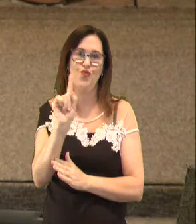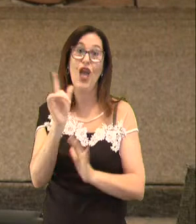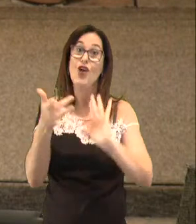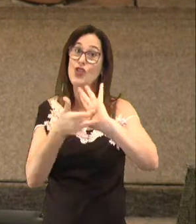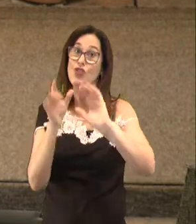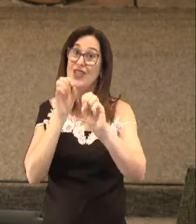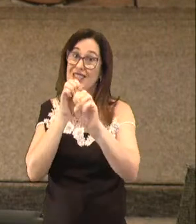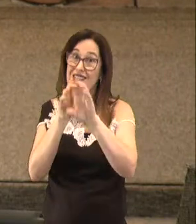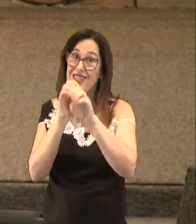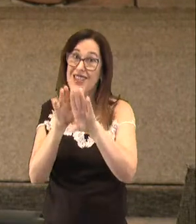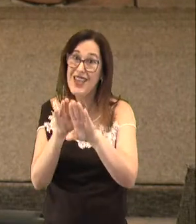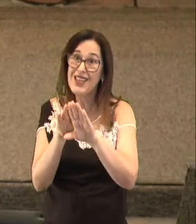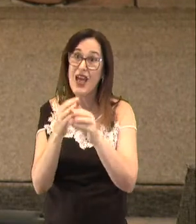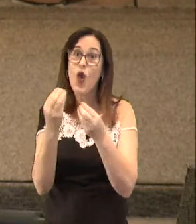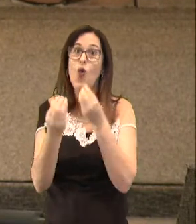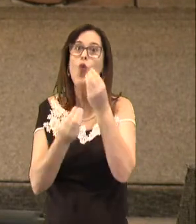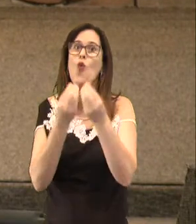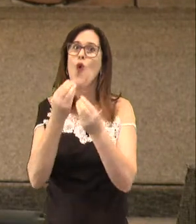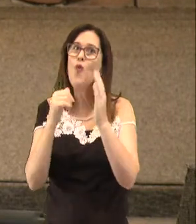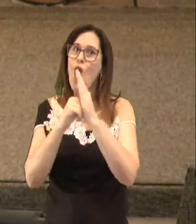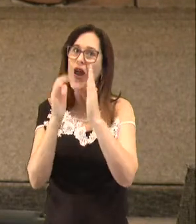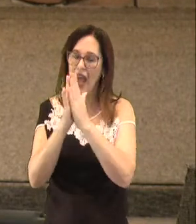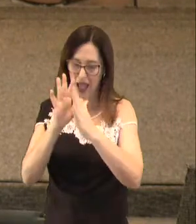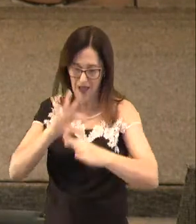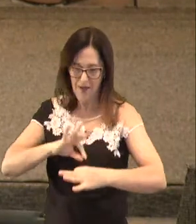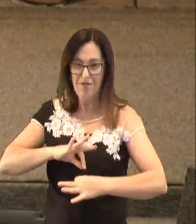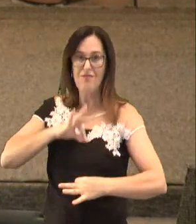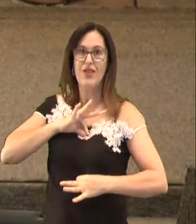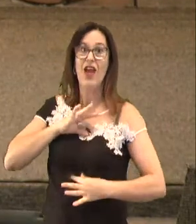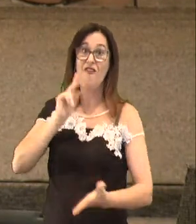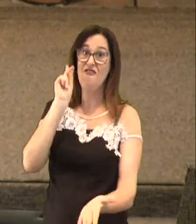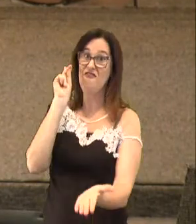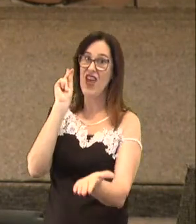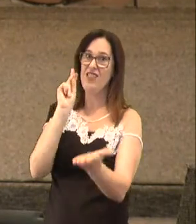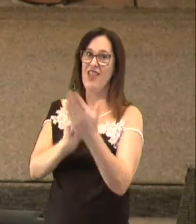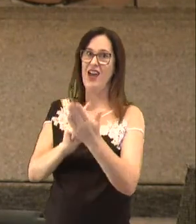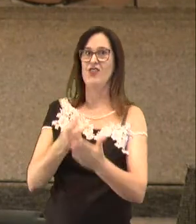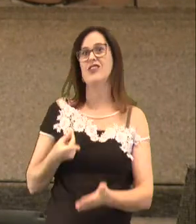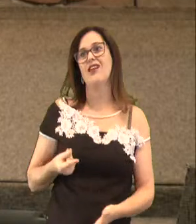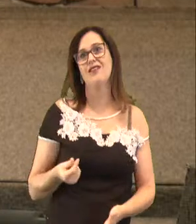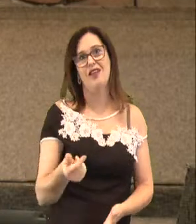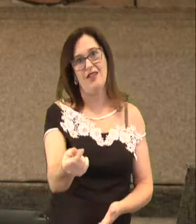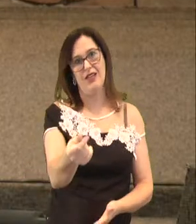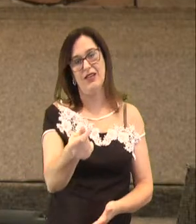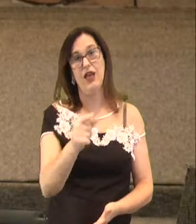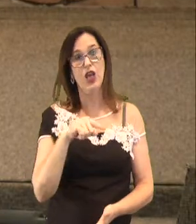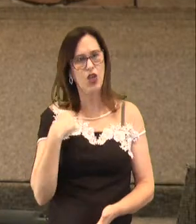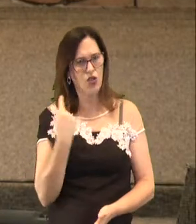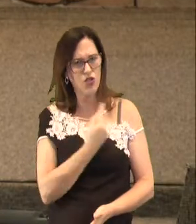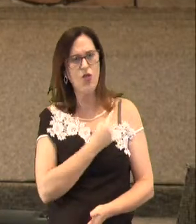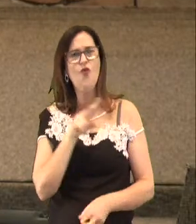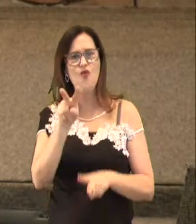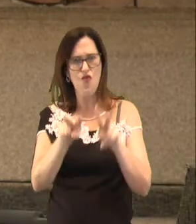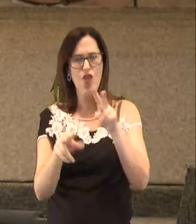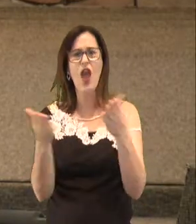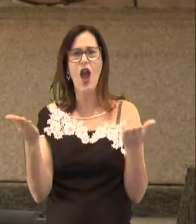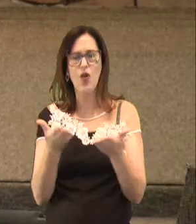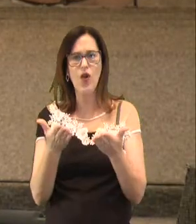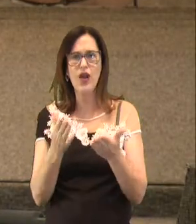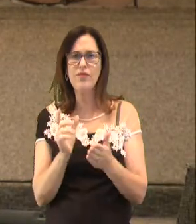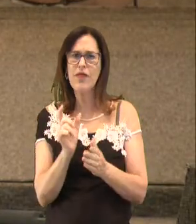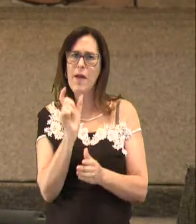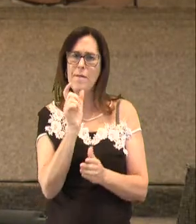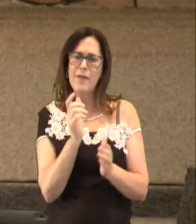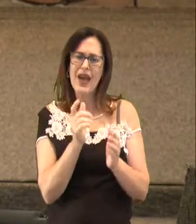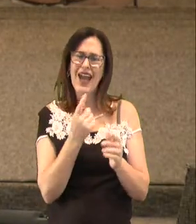sim, ensinando princípios espirituais e verdades eternas. E nós vamos ver, então, cada uma